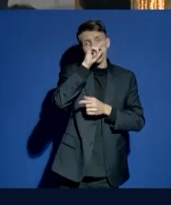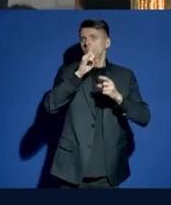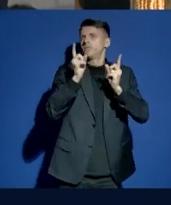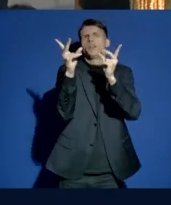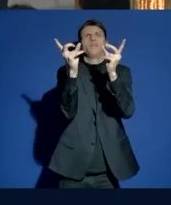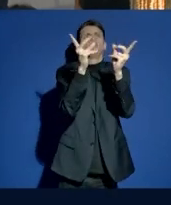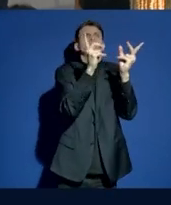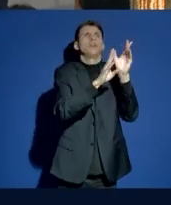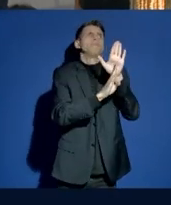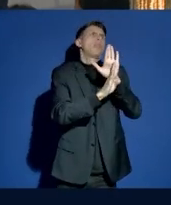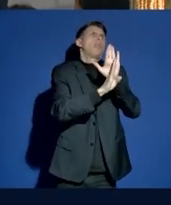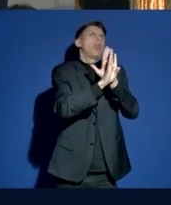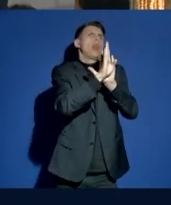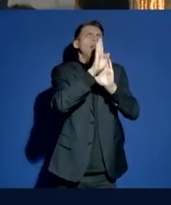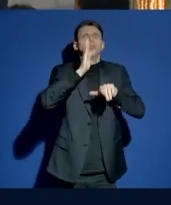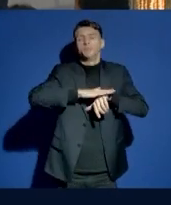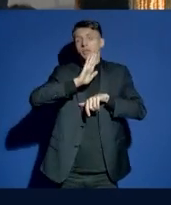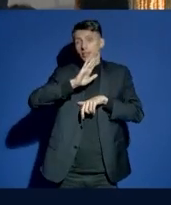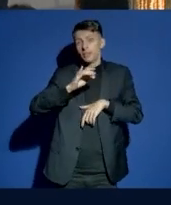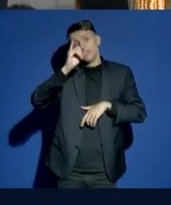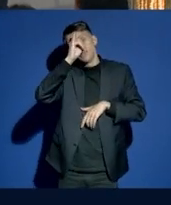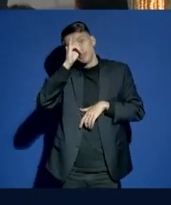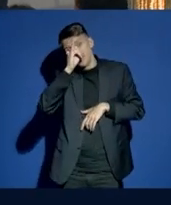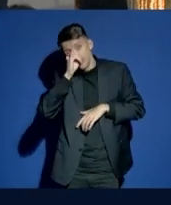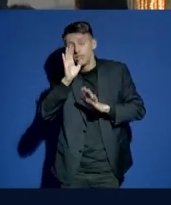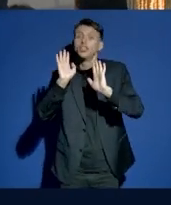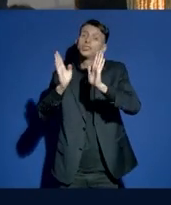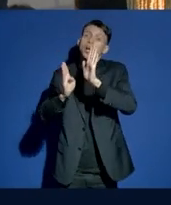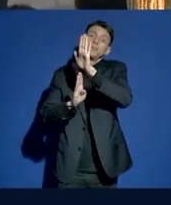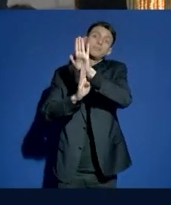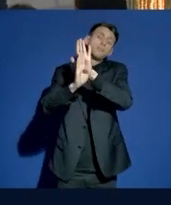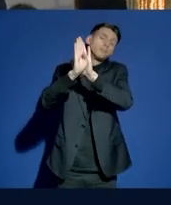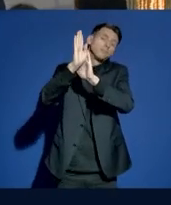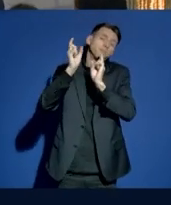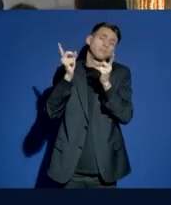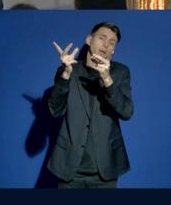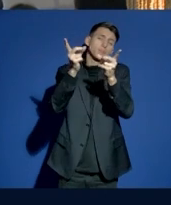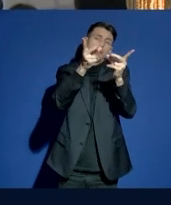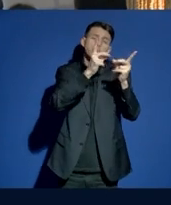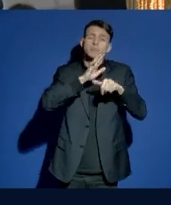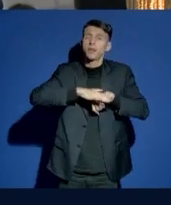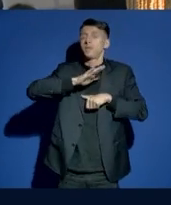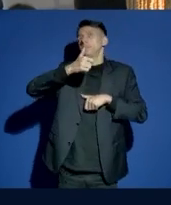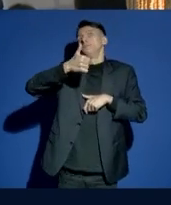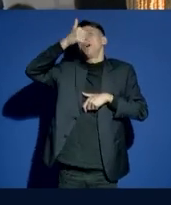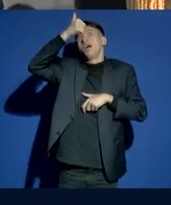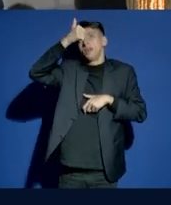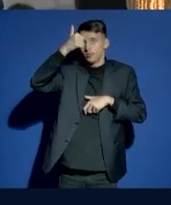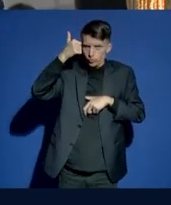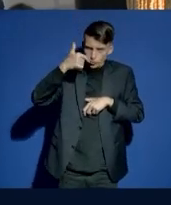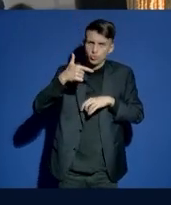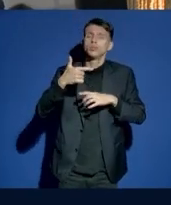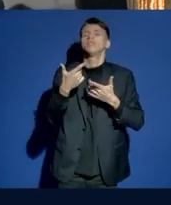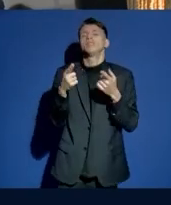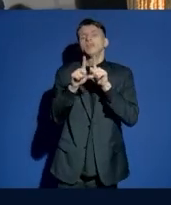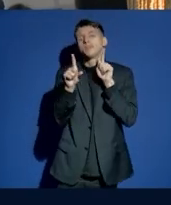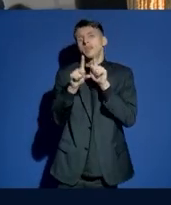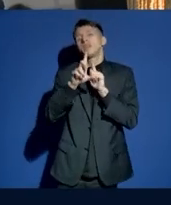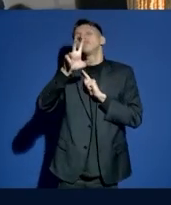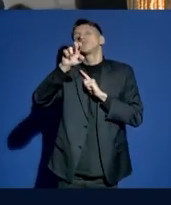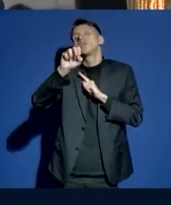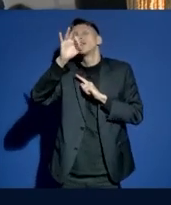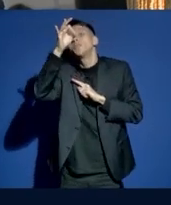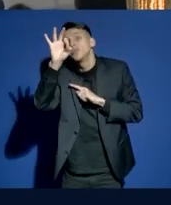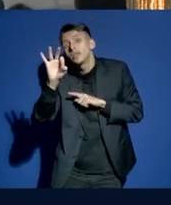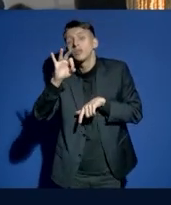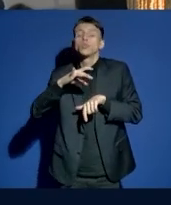crescendo, os suínos, eles já são os maiores produtores mundial, eles consomem 50% da proteína, não